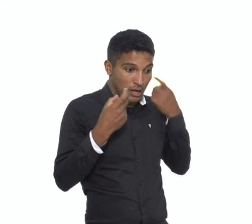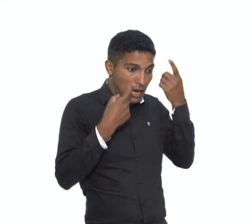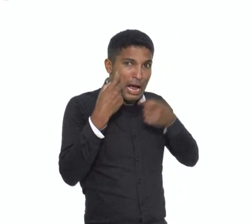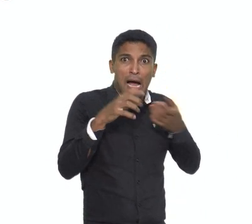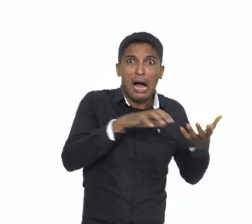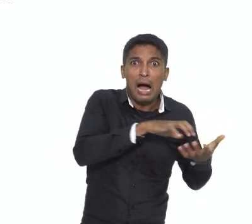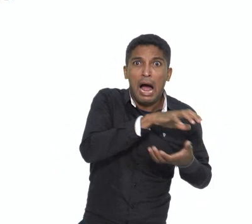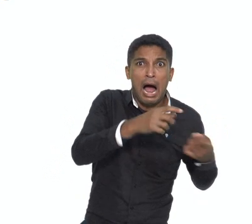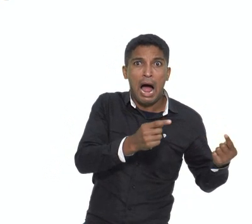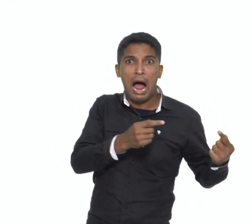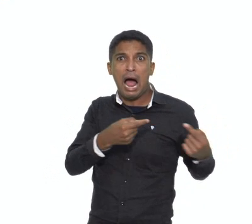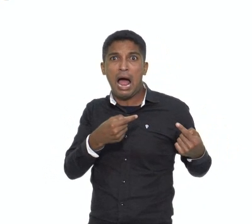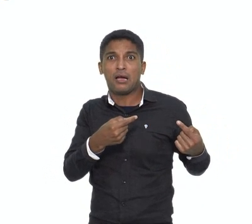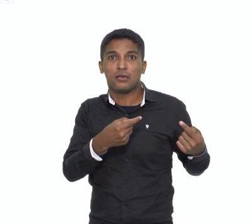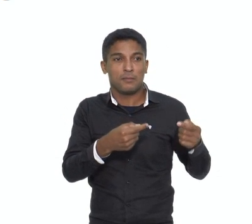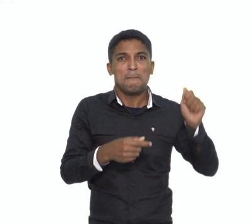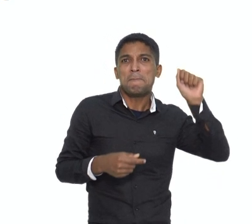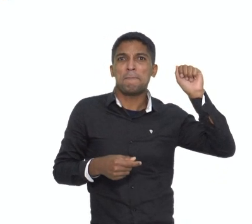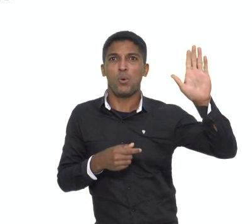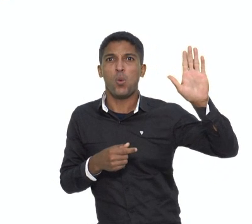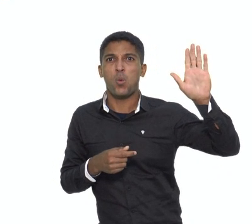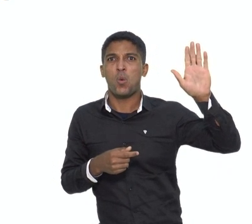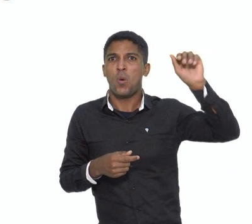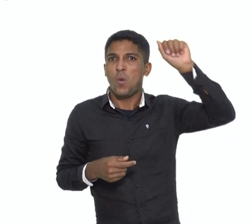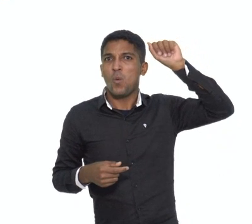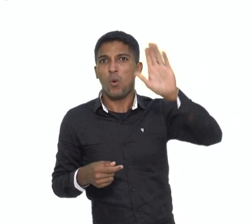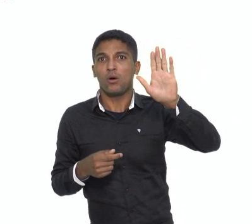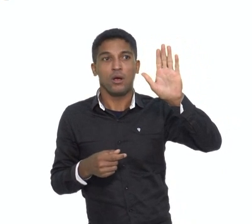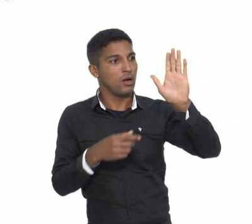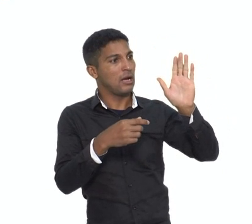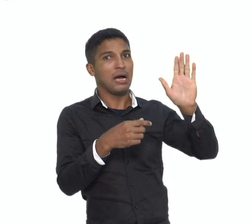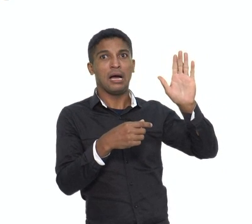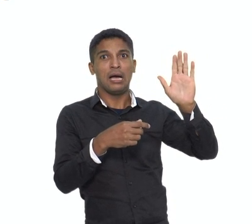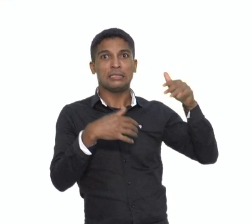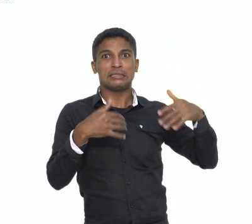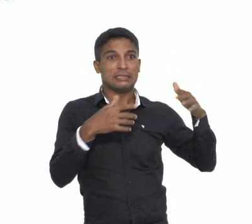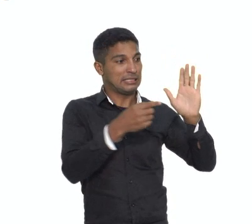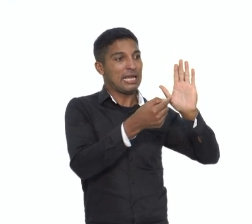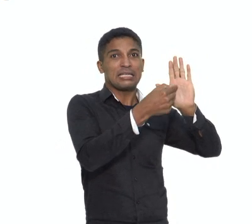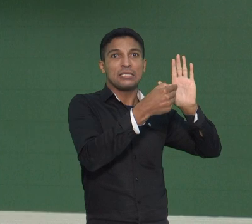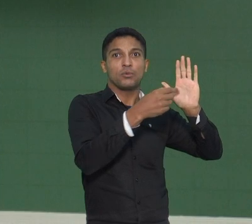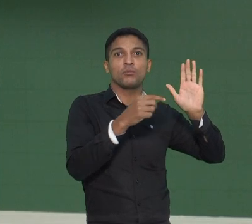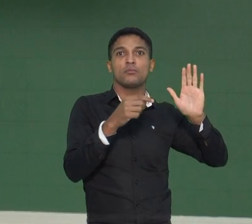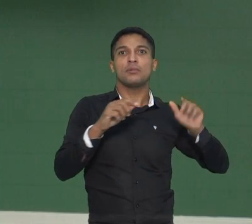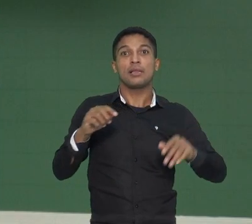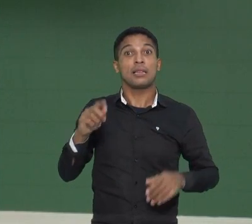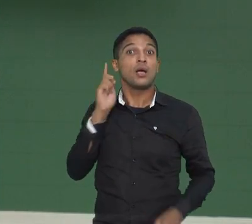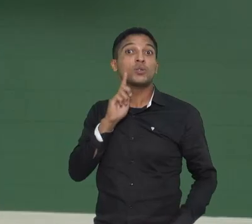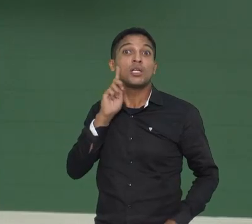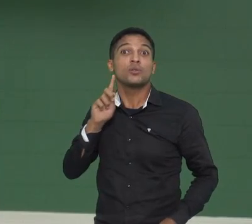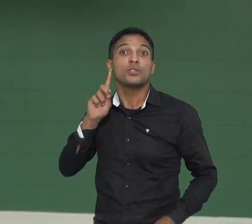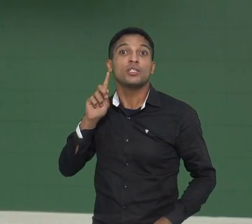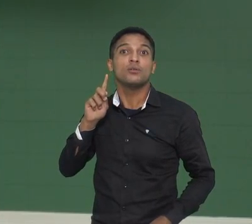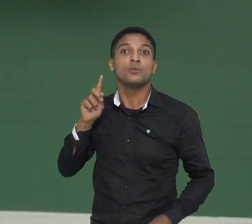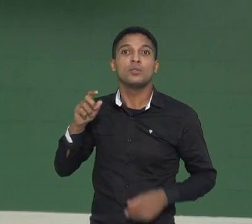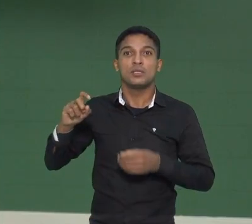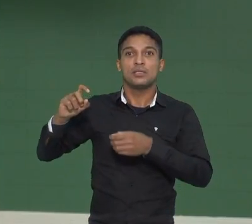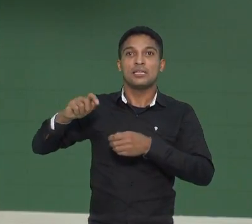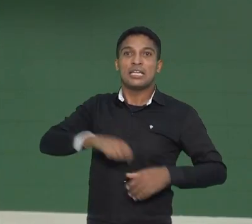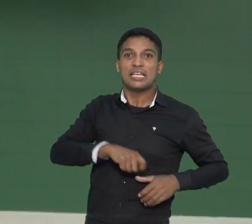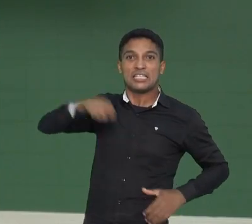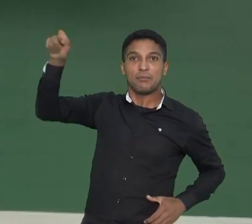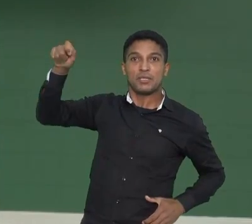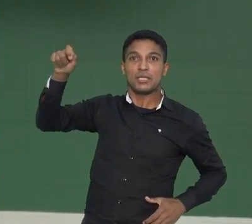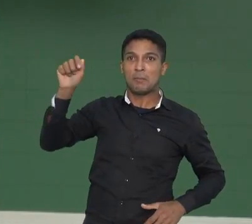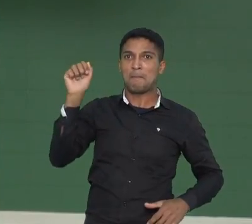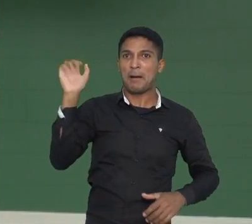permitia deduzir que o movimento rebelde inspirou-se na Revolução Americana, também chamada de Independência dos Estados Unidos,